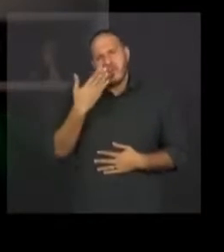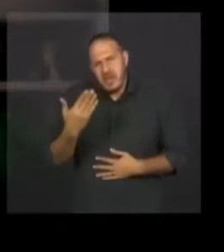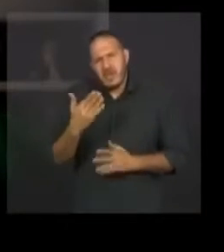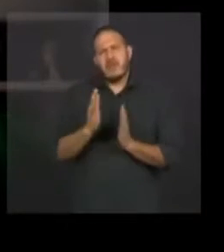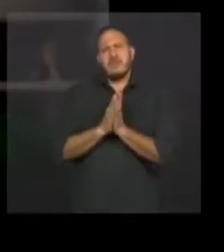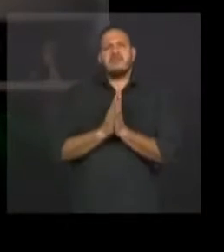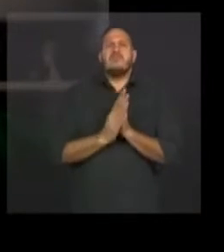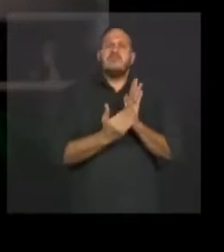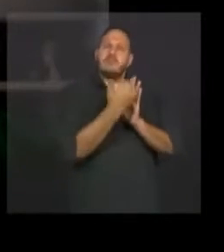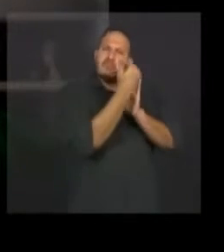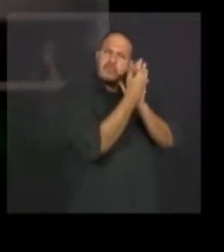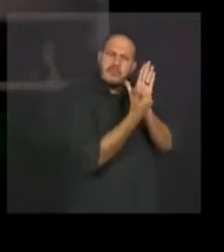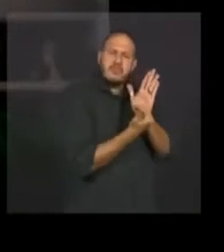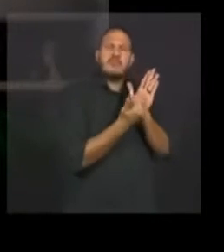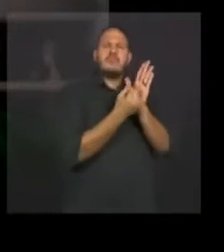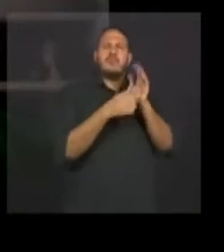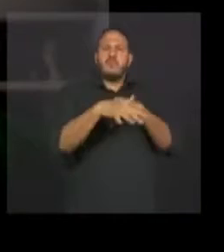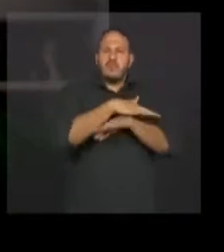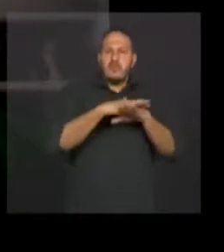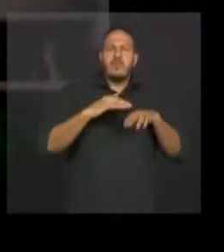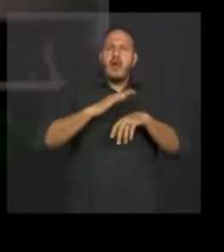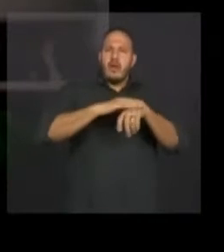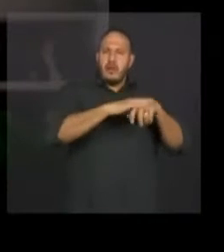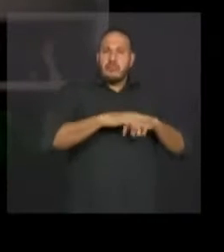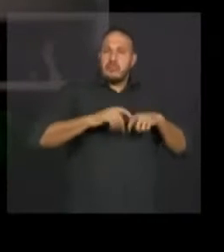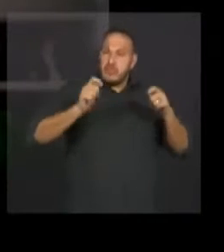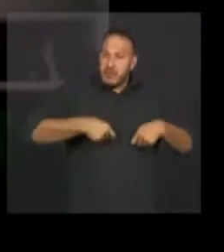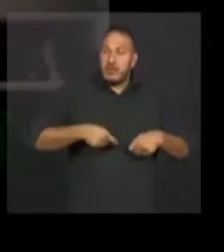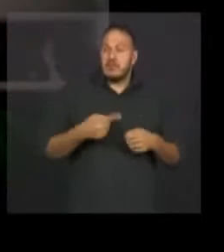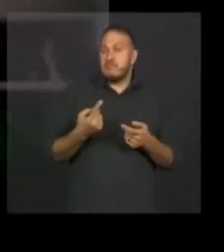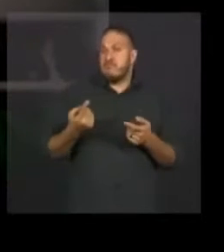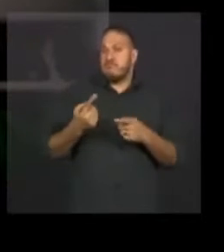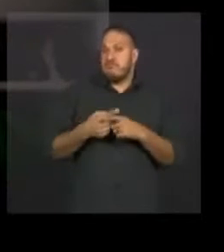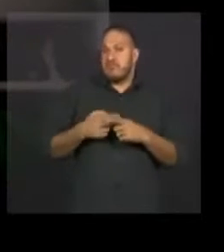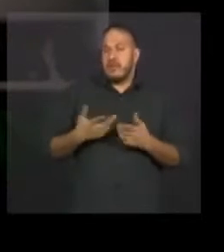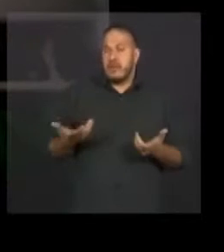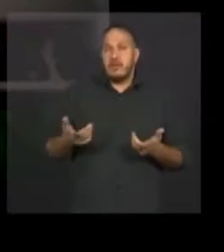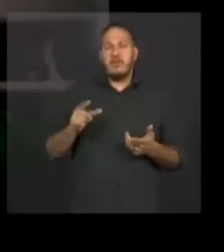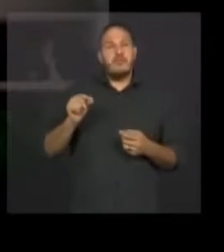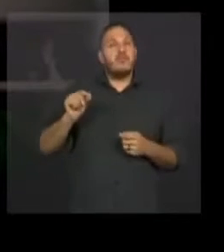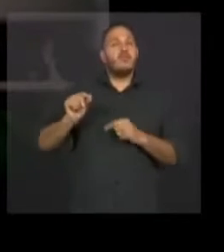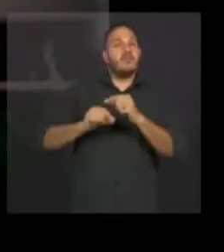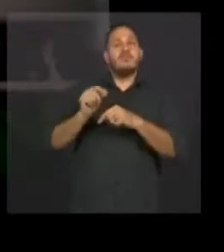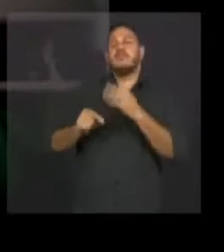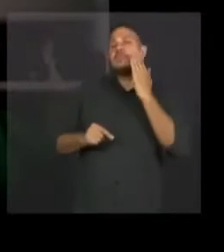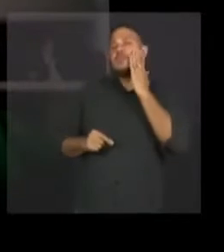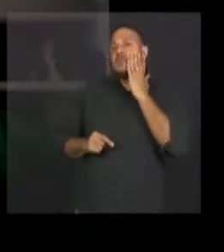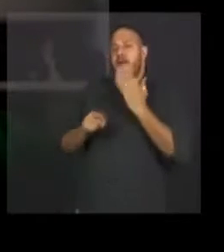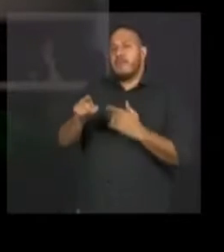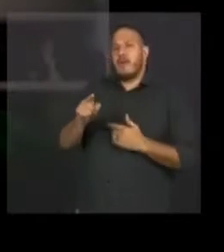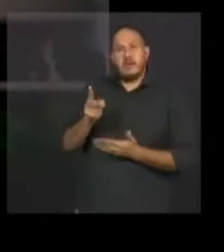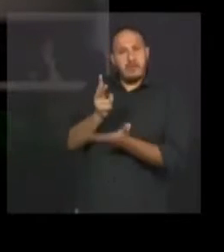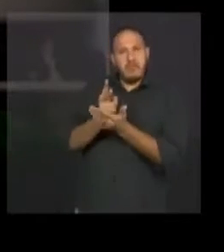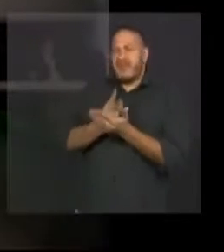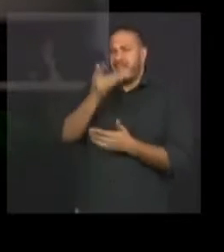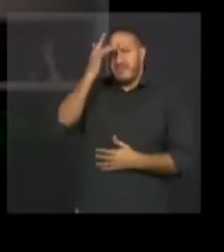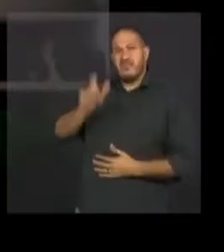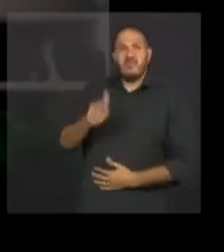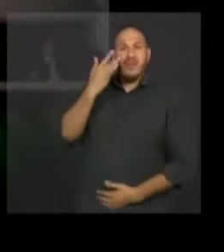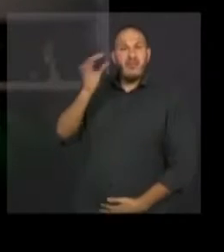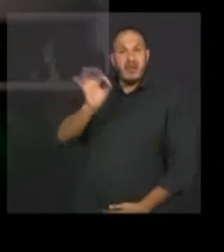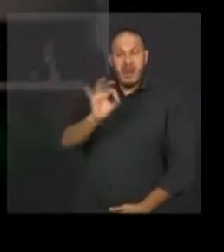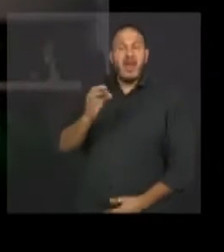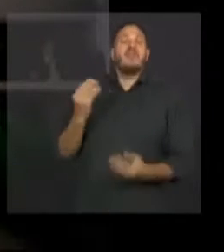uma agenda, um despacho com a juíza encarregada, porque, ao que se sabe, ela não tem mesmo conhecimento de